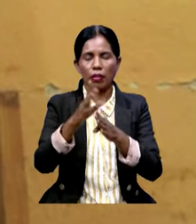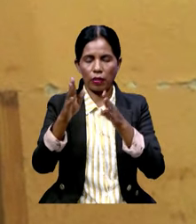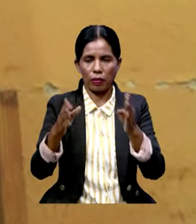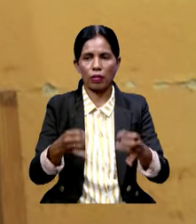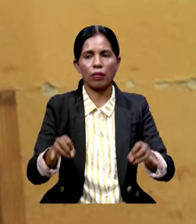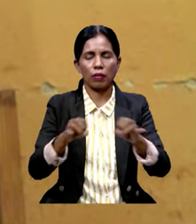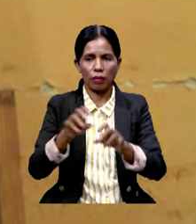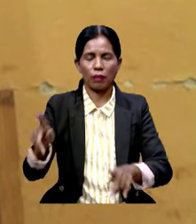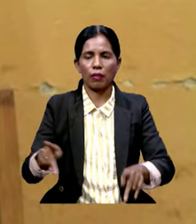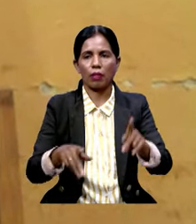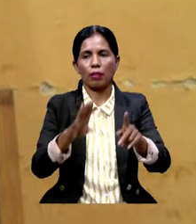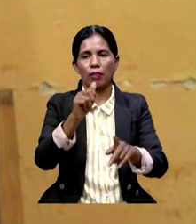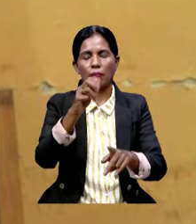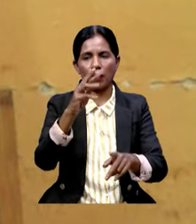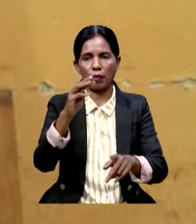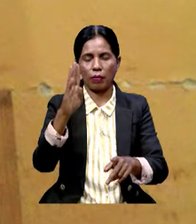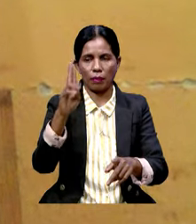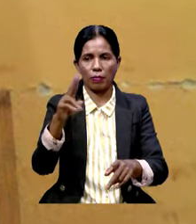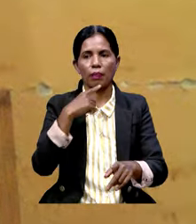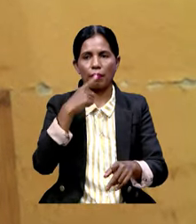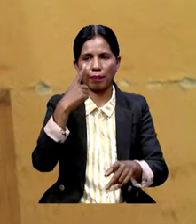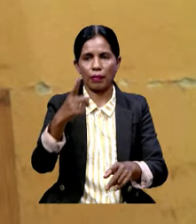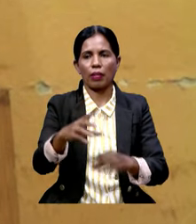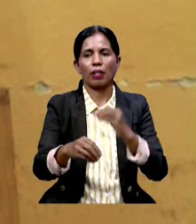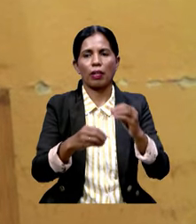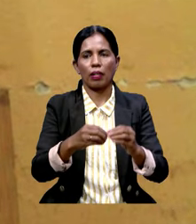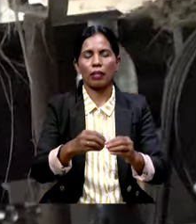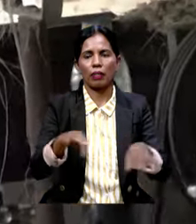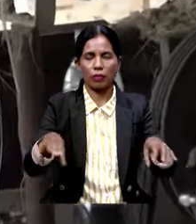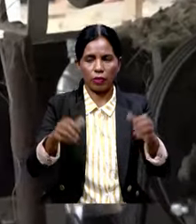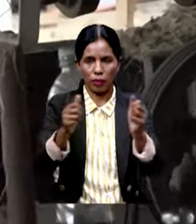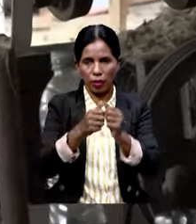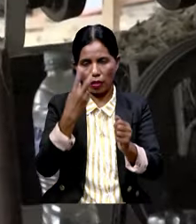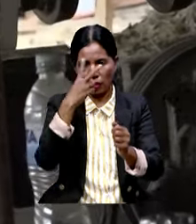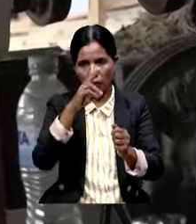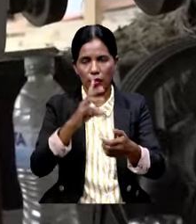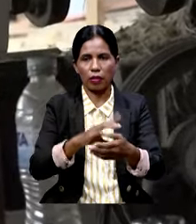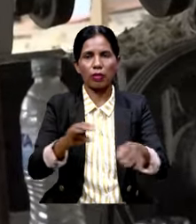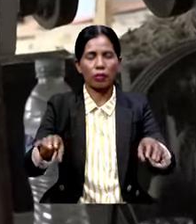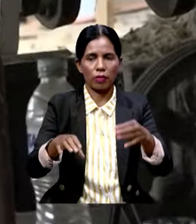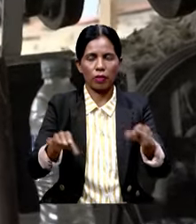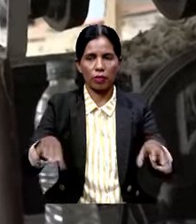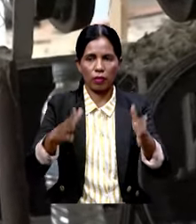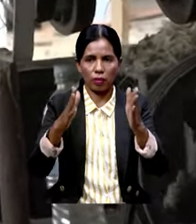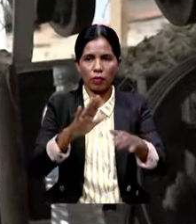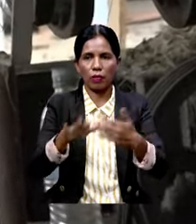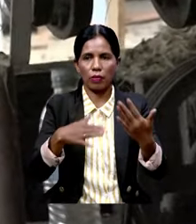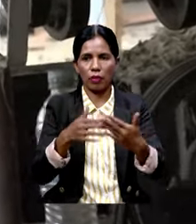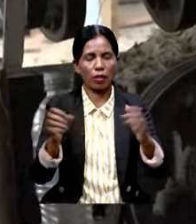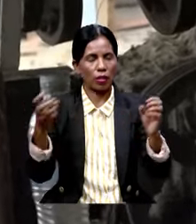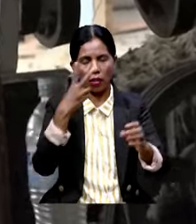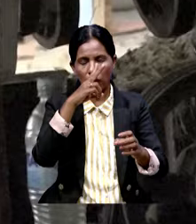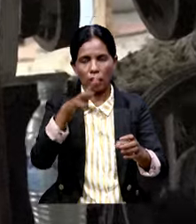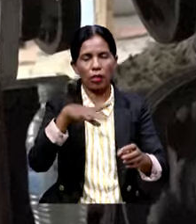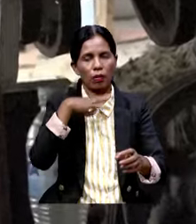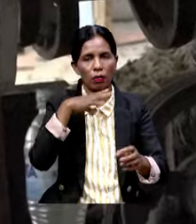Instituto Publiko Bambu Abilu Immanuel Almeida baru sateten nia parte servisu hare liu ba desempenyu servisu funsionario siranian la os hare ba kor